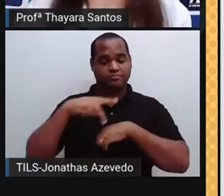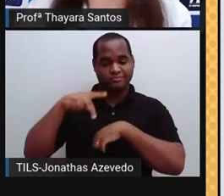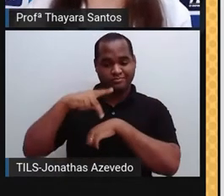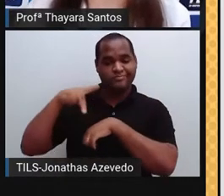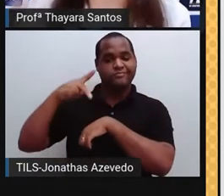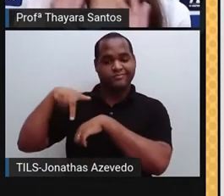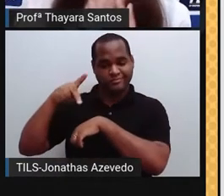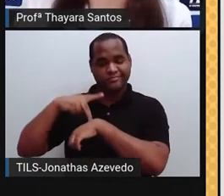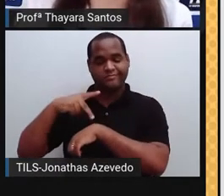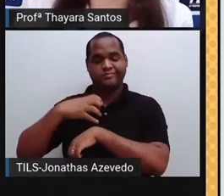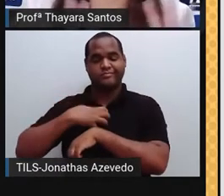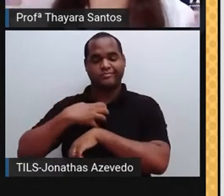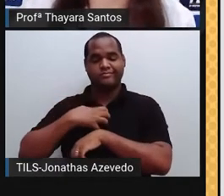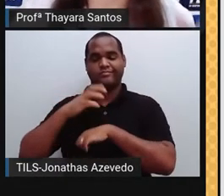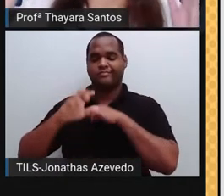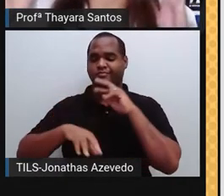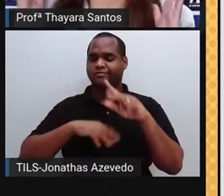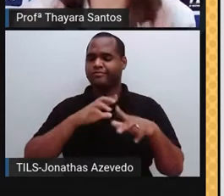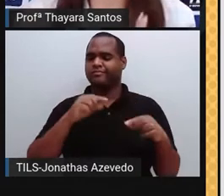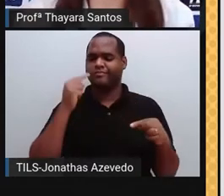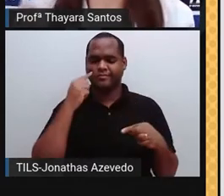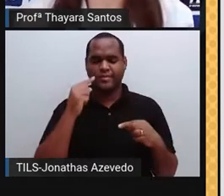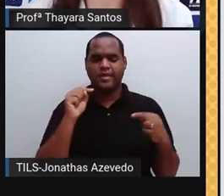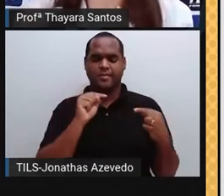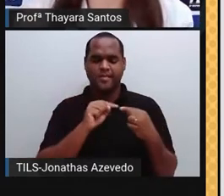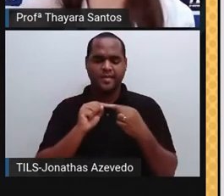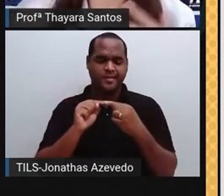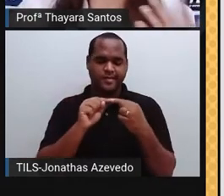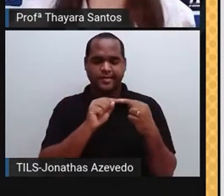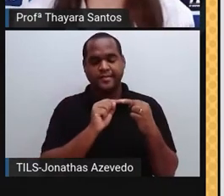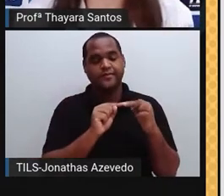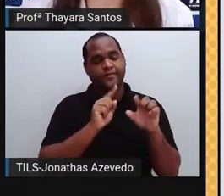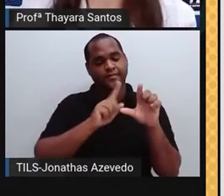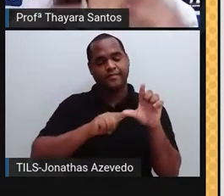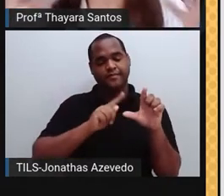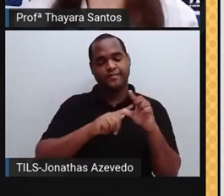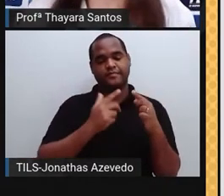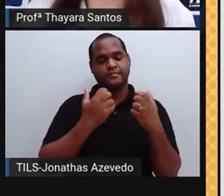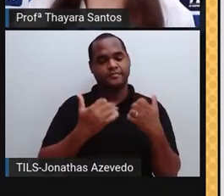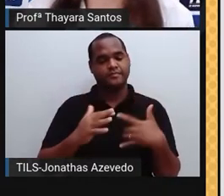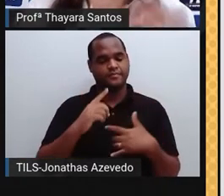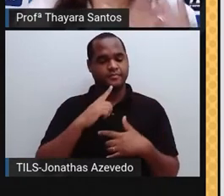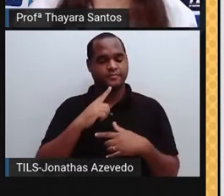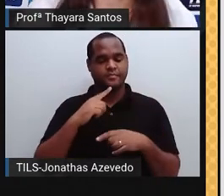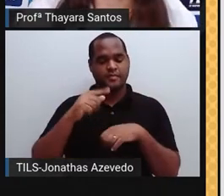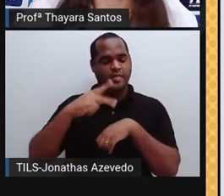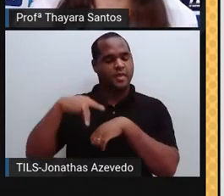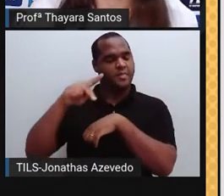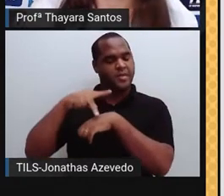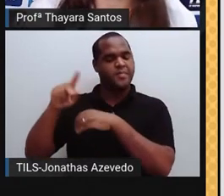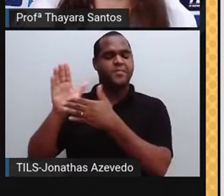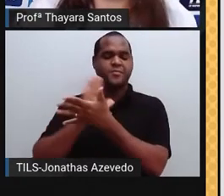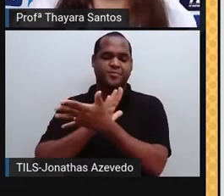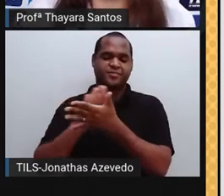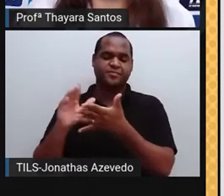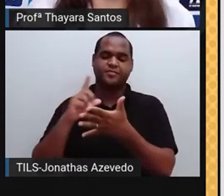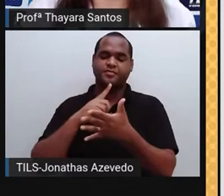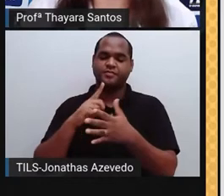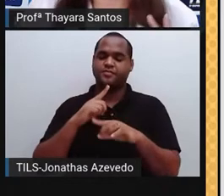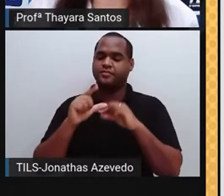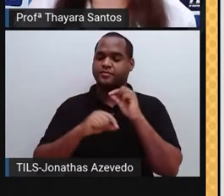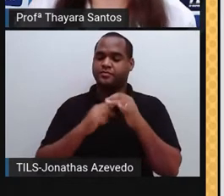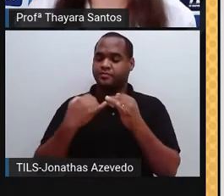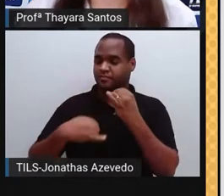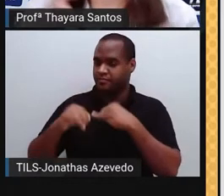de um jeito diferente. Então, tem que ter essa convenção para ser a mesma letra, para que todo mundo, em qualquer país, entenda qual elemento químico é